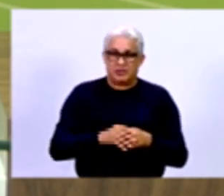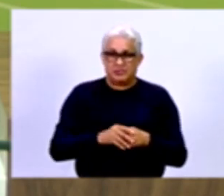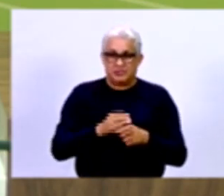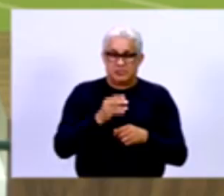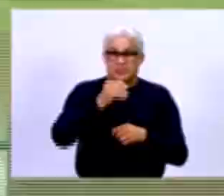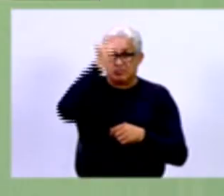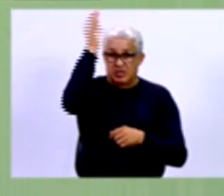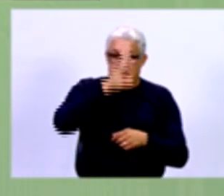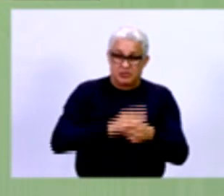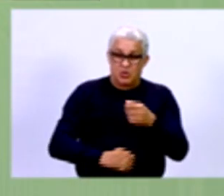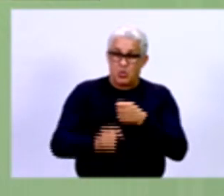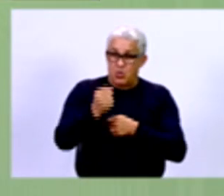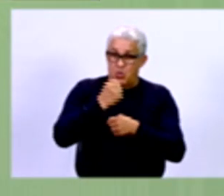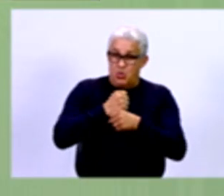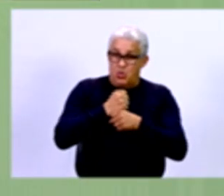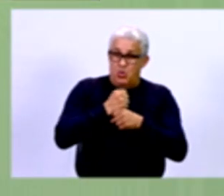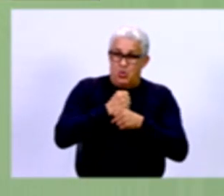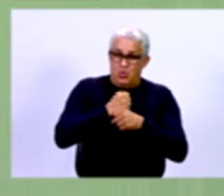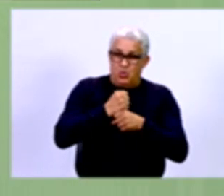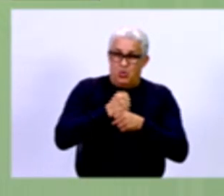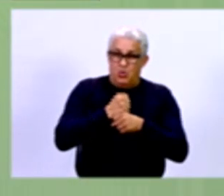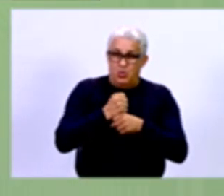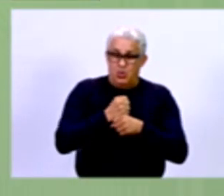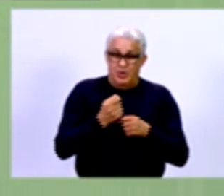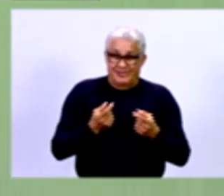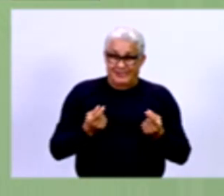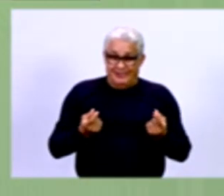a gente tem tido gastos assim,